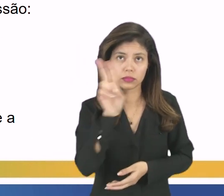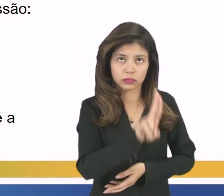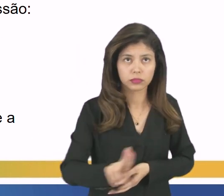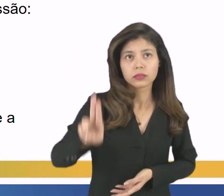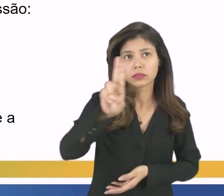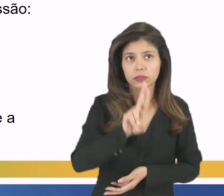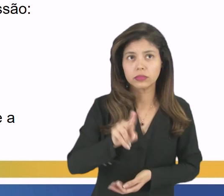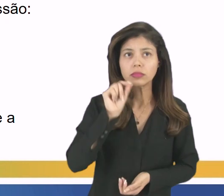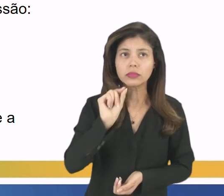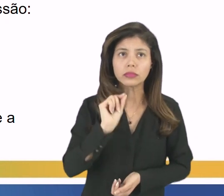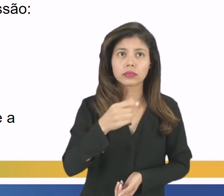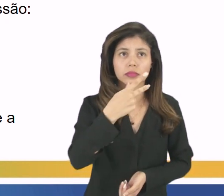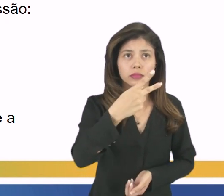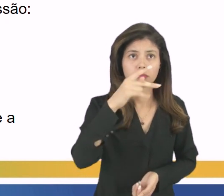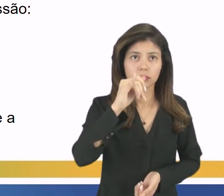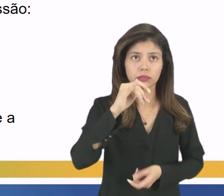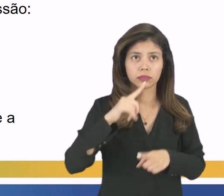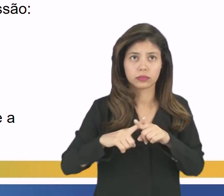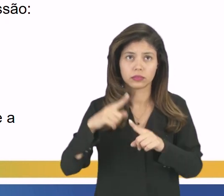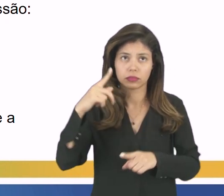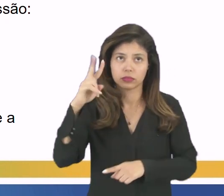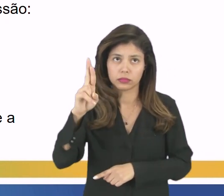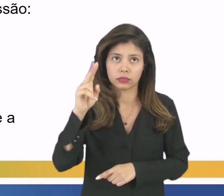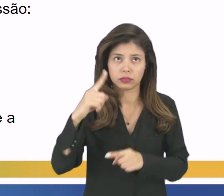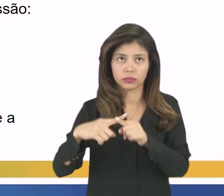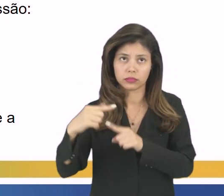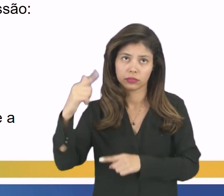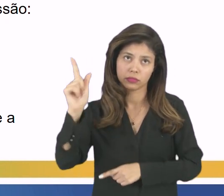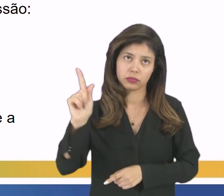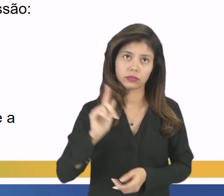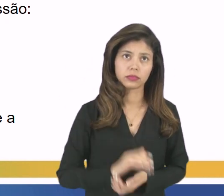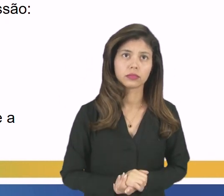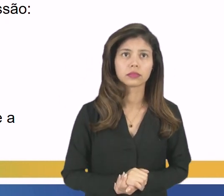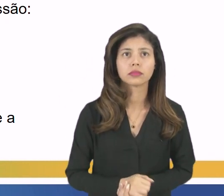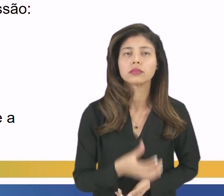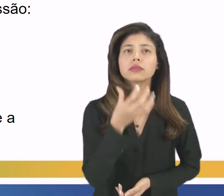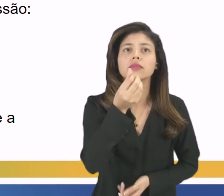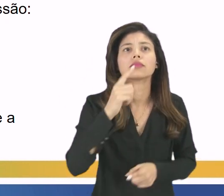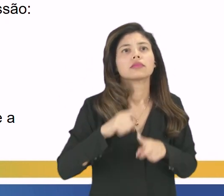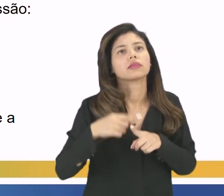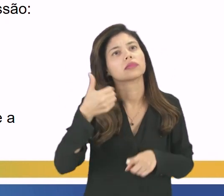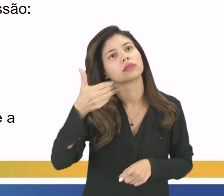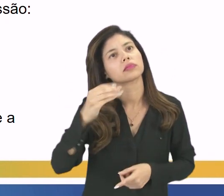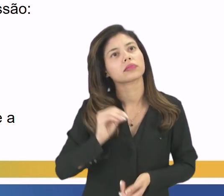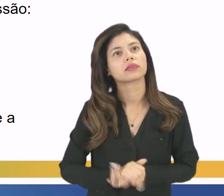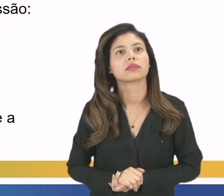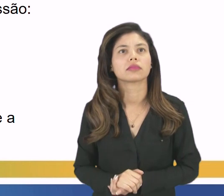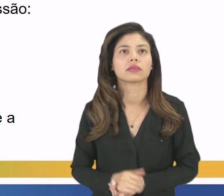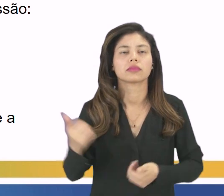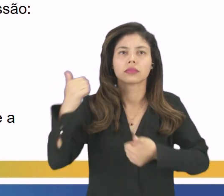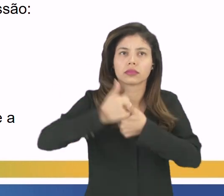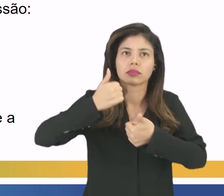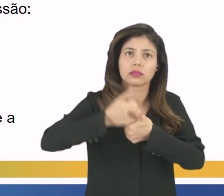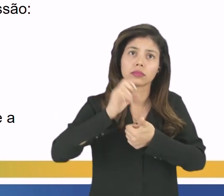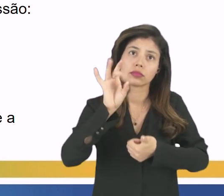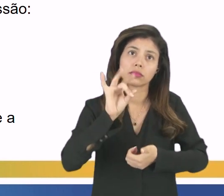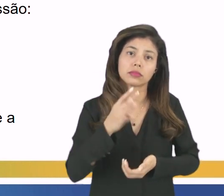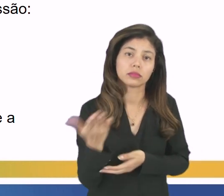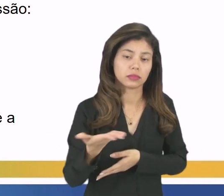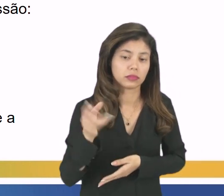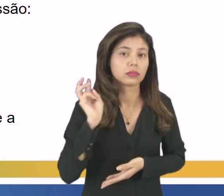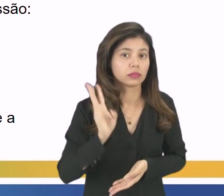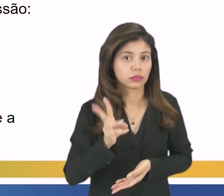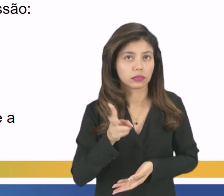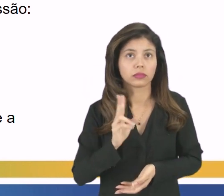lateral, vamos fazer π vezes r vezes g. Então é só fazer π vezes 6 vezes 10. Lembrando que o π não é substituído, ele é mantido,